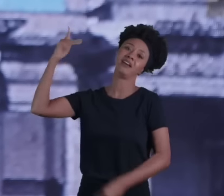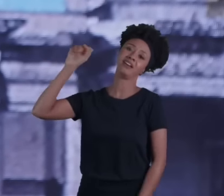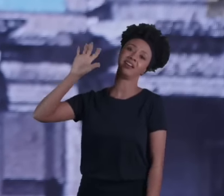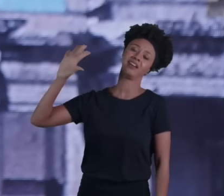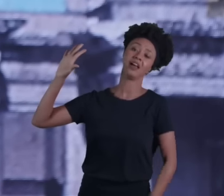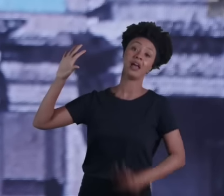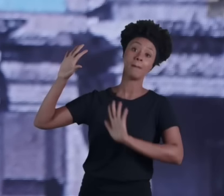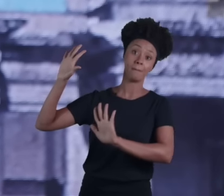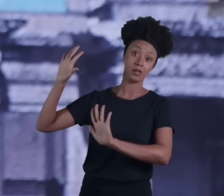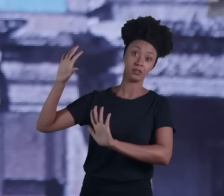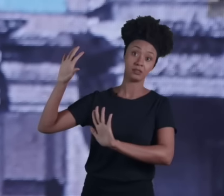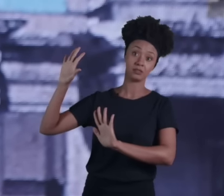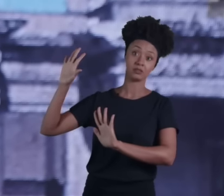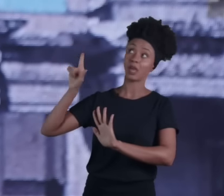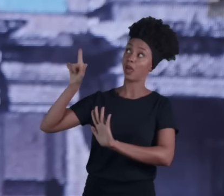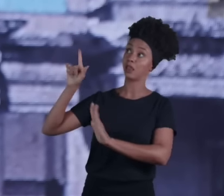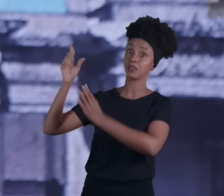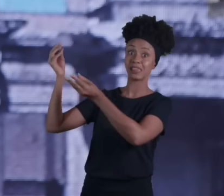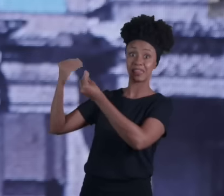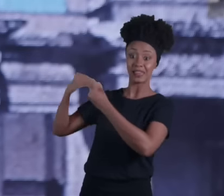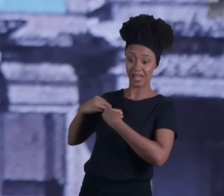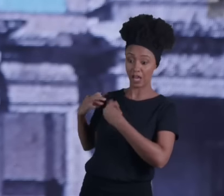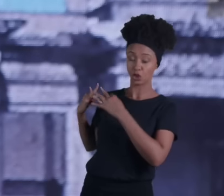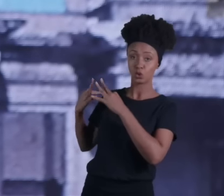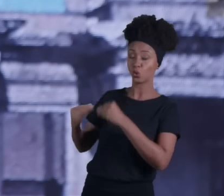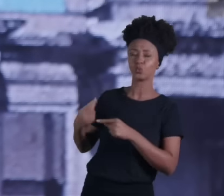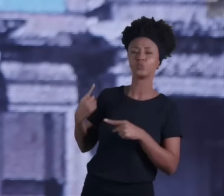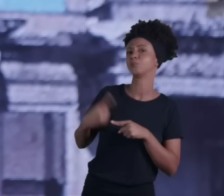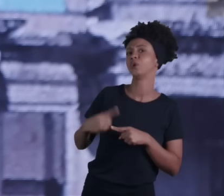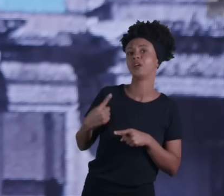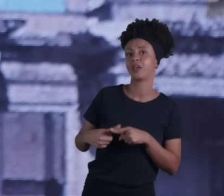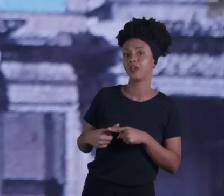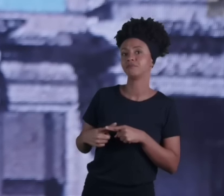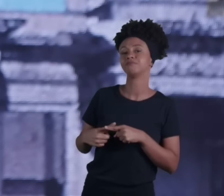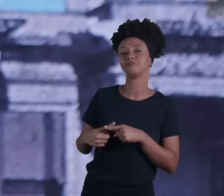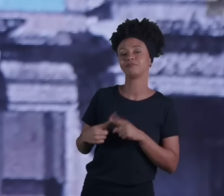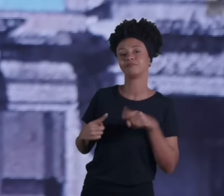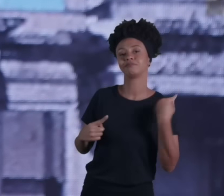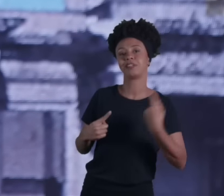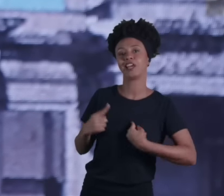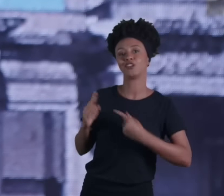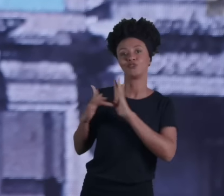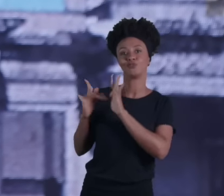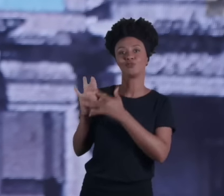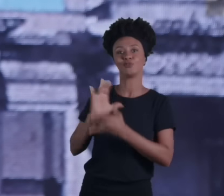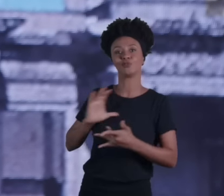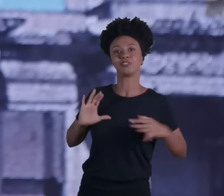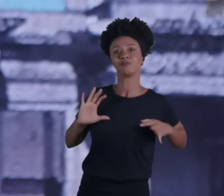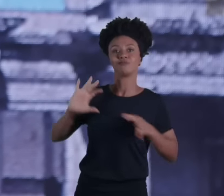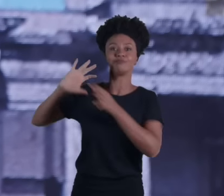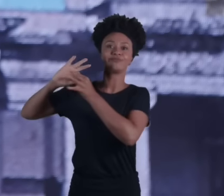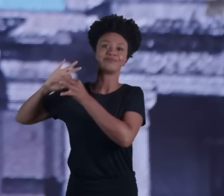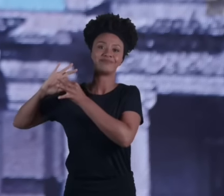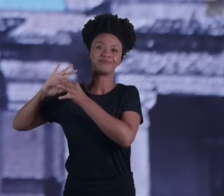tudo que Ele nos dá é porque estamos em Cristo.